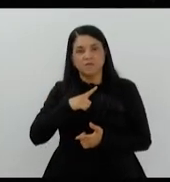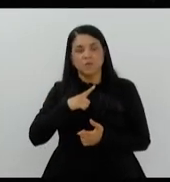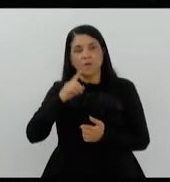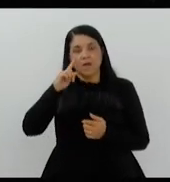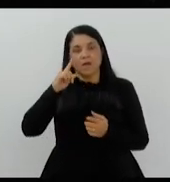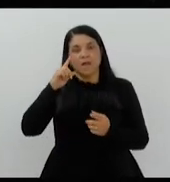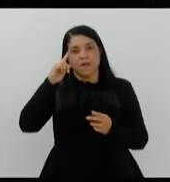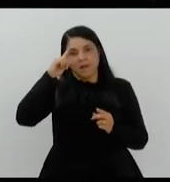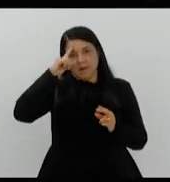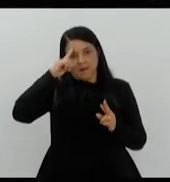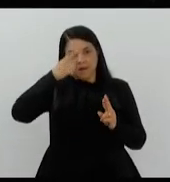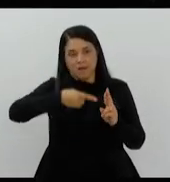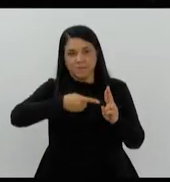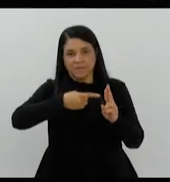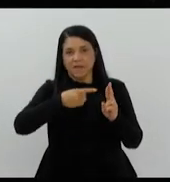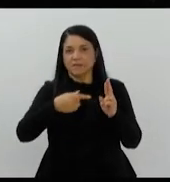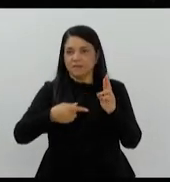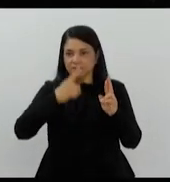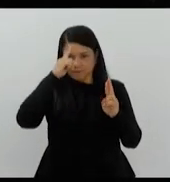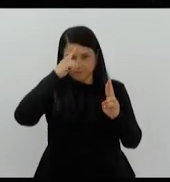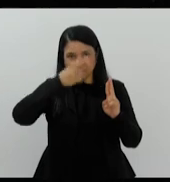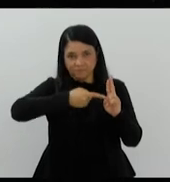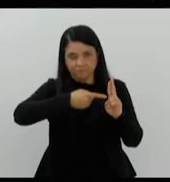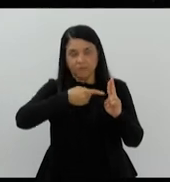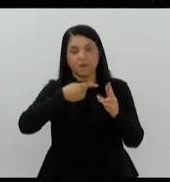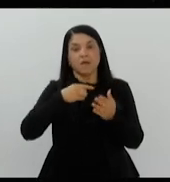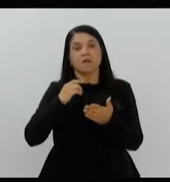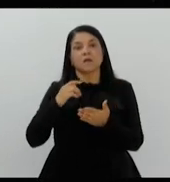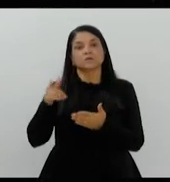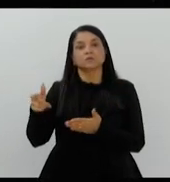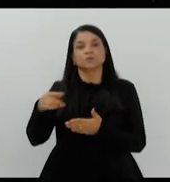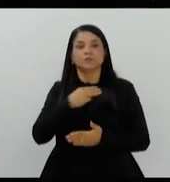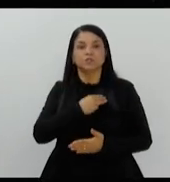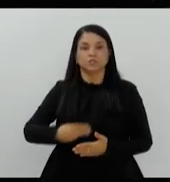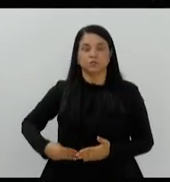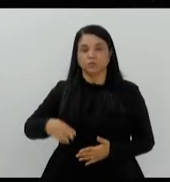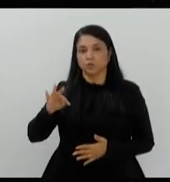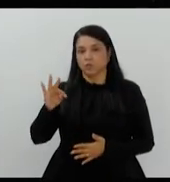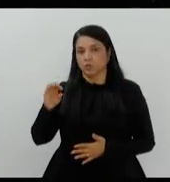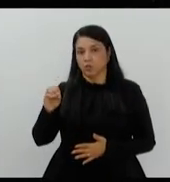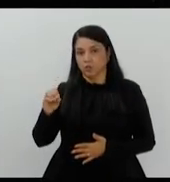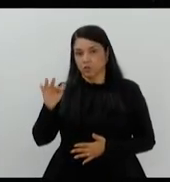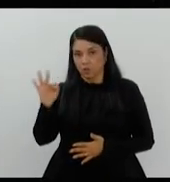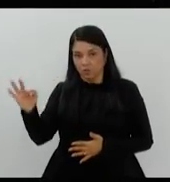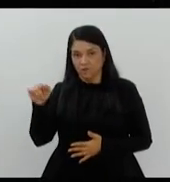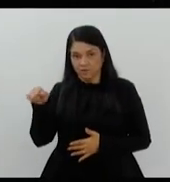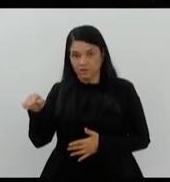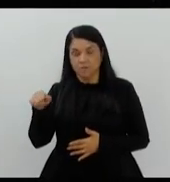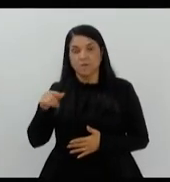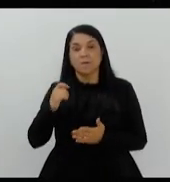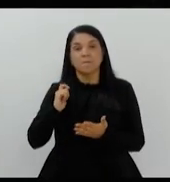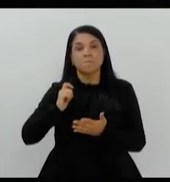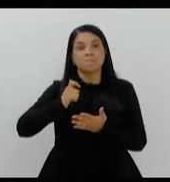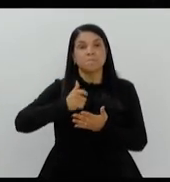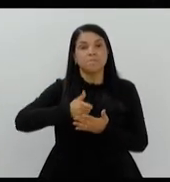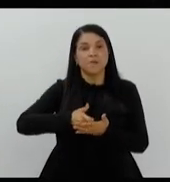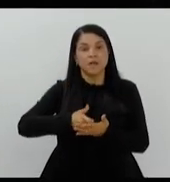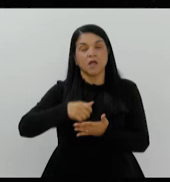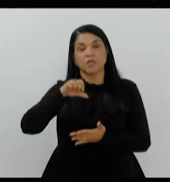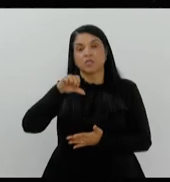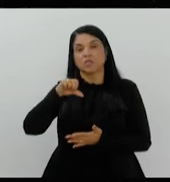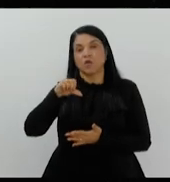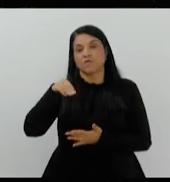Toffoli mandando pagar 4,9 bilhões? A liminar do ministro Toffoli foi que